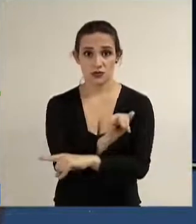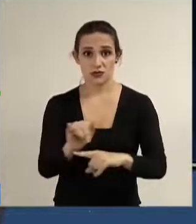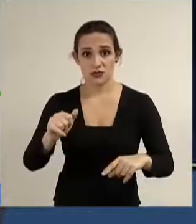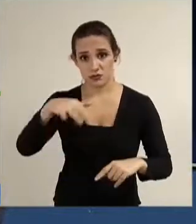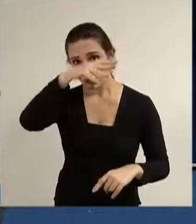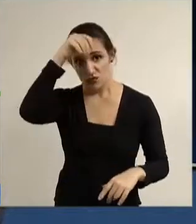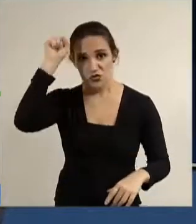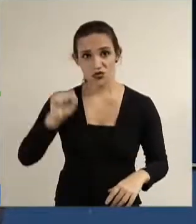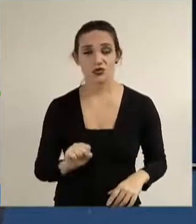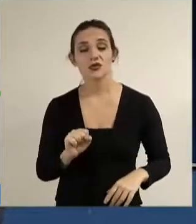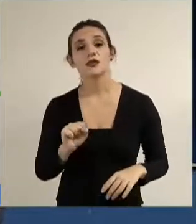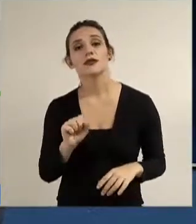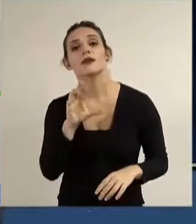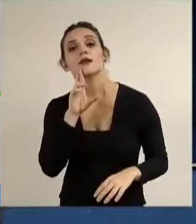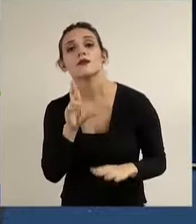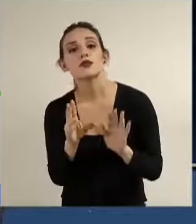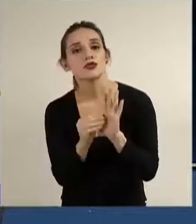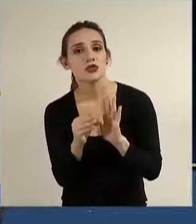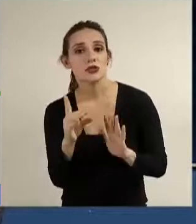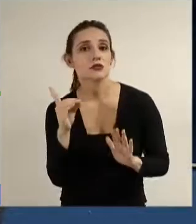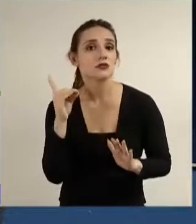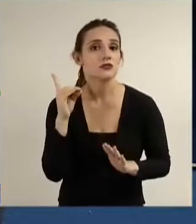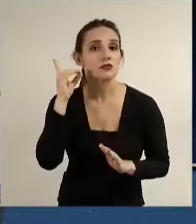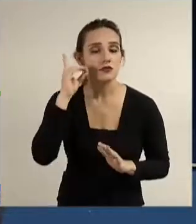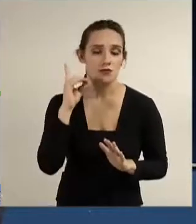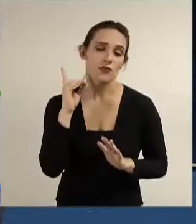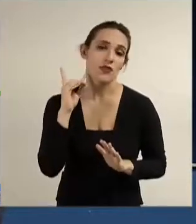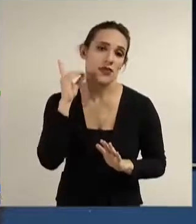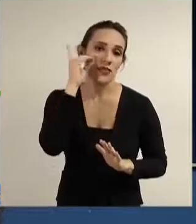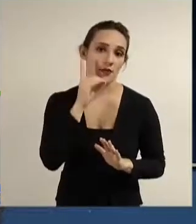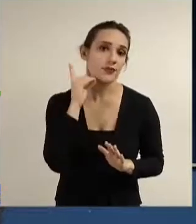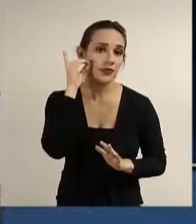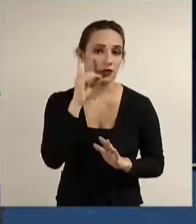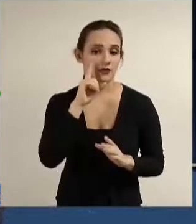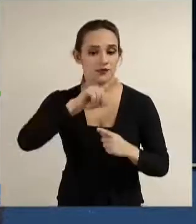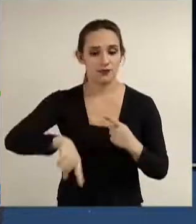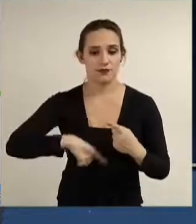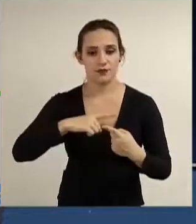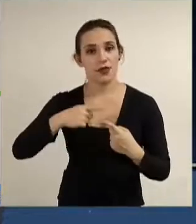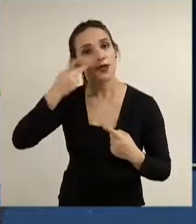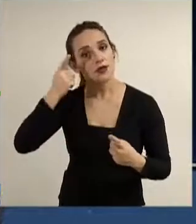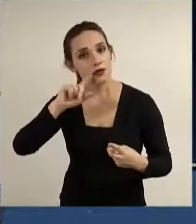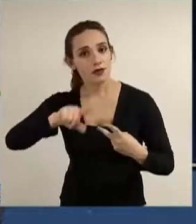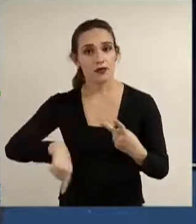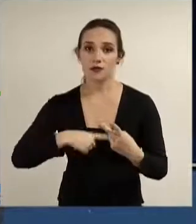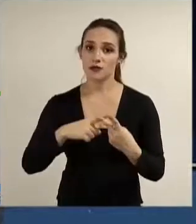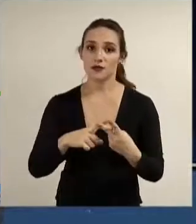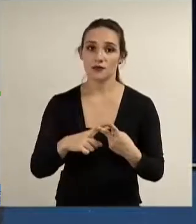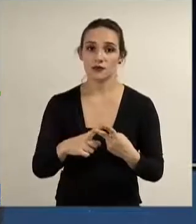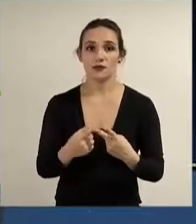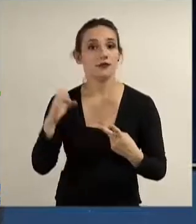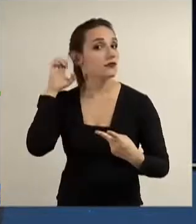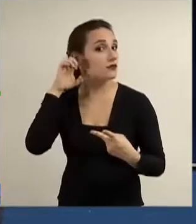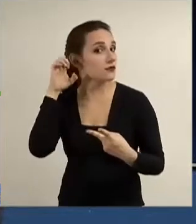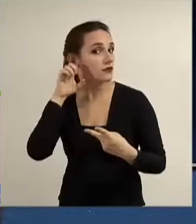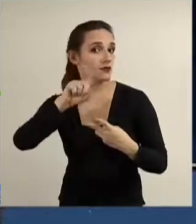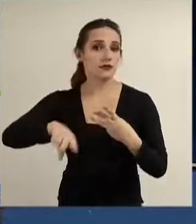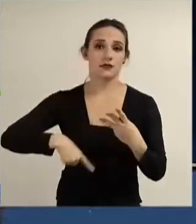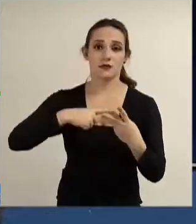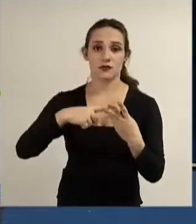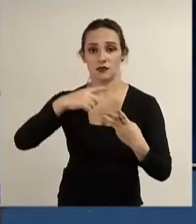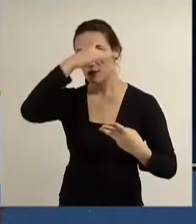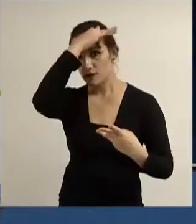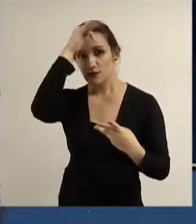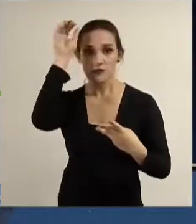Sul, respondendo indicações dos deputados Pedro Kemp, Eduardo Rocha